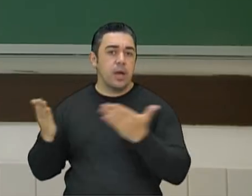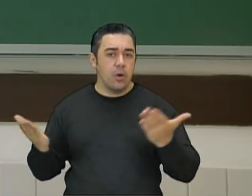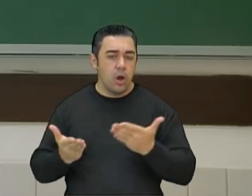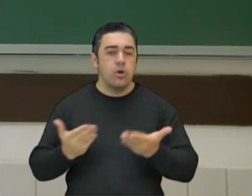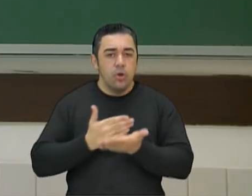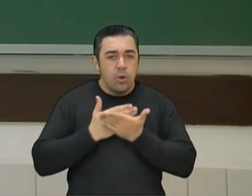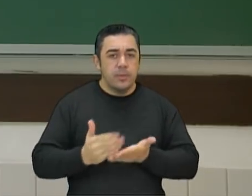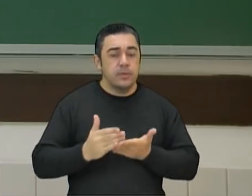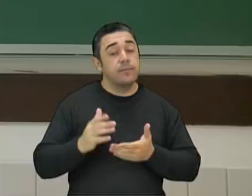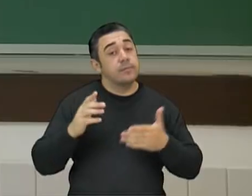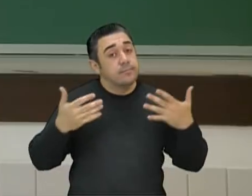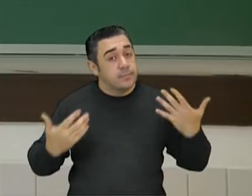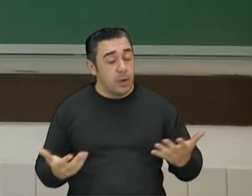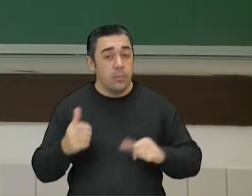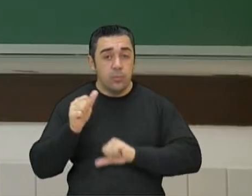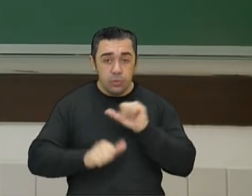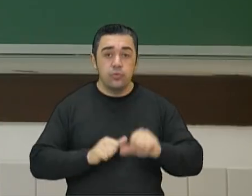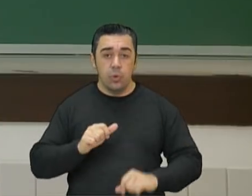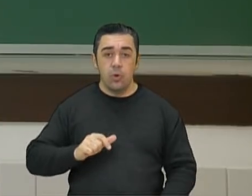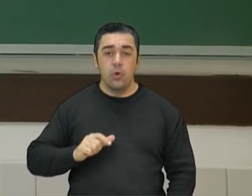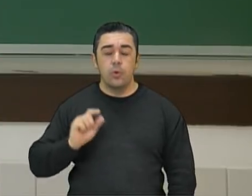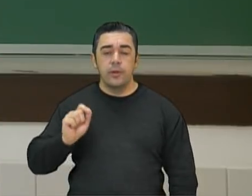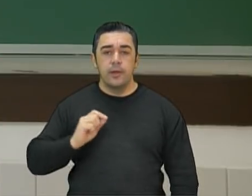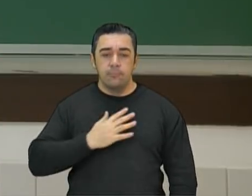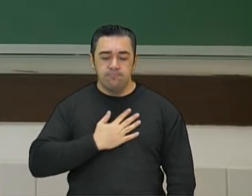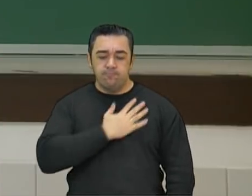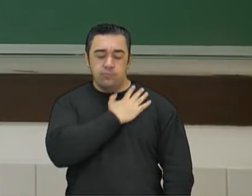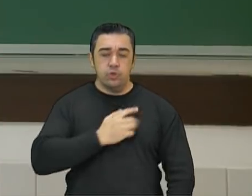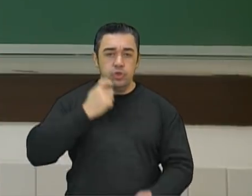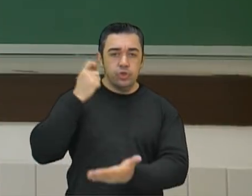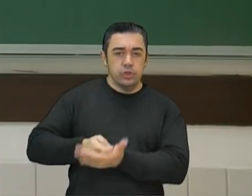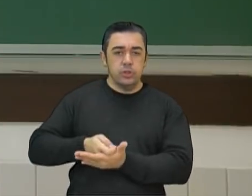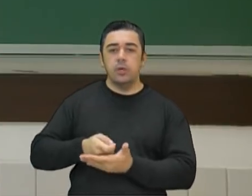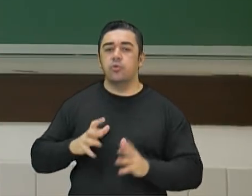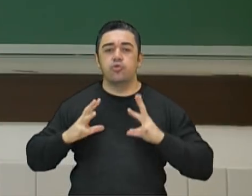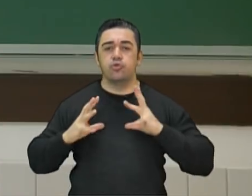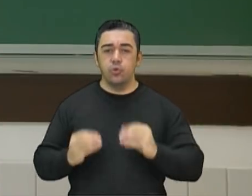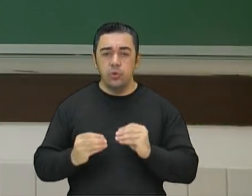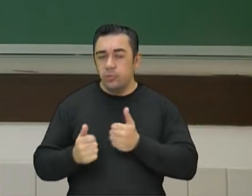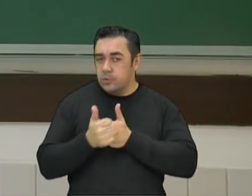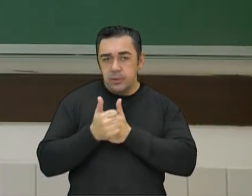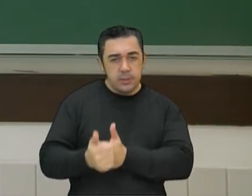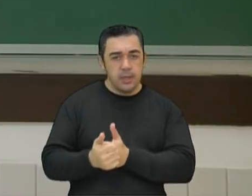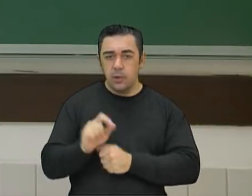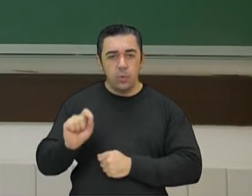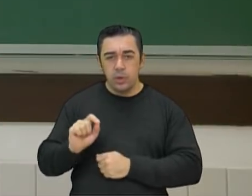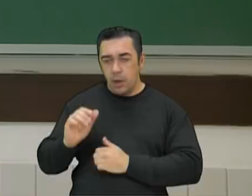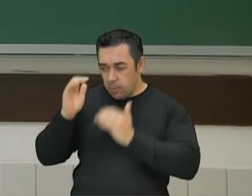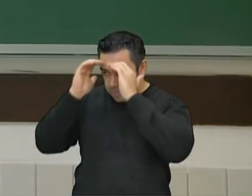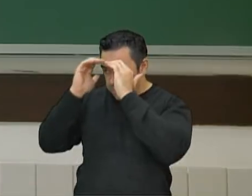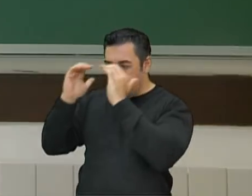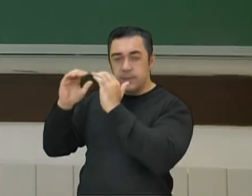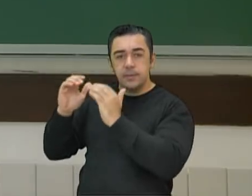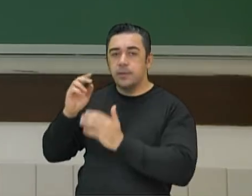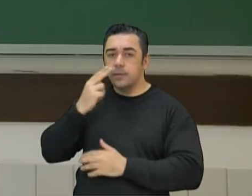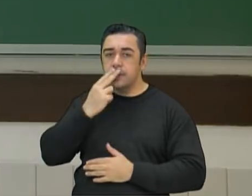vigorar. Virou uma ditadura na Alemanha, todos seguindo a orientação do Hitler.